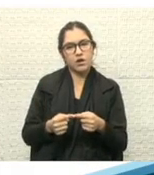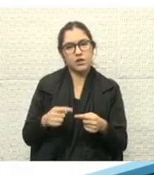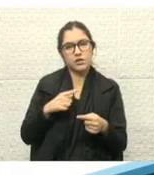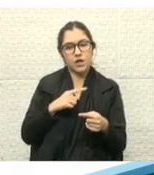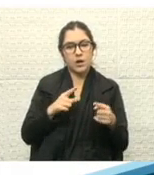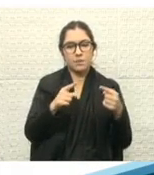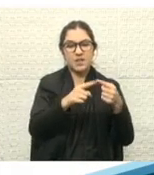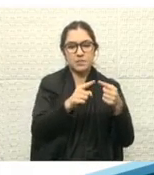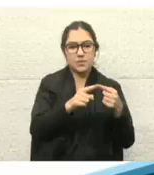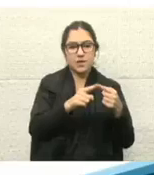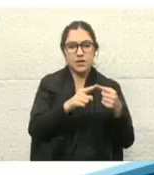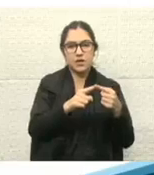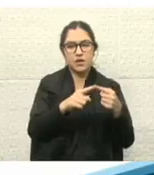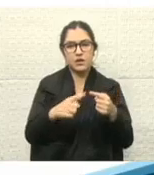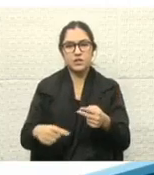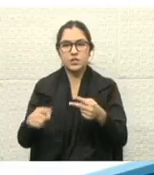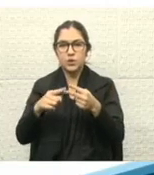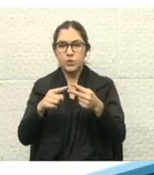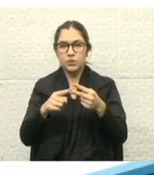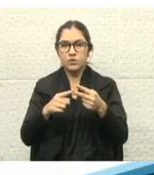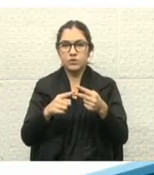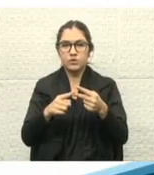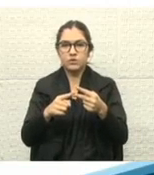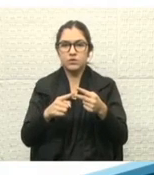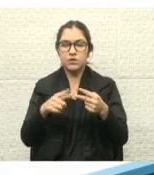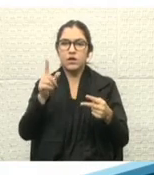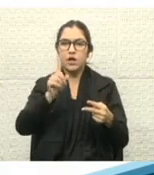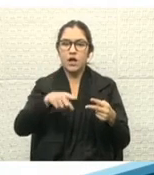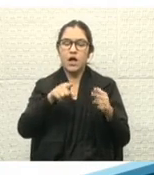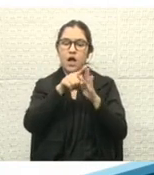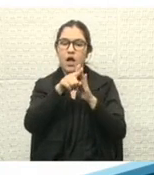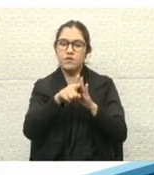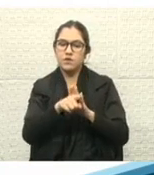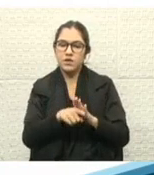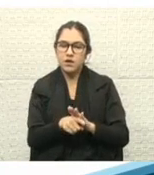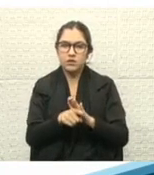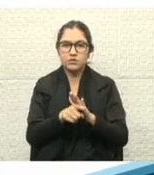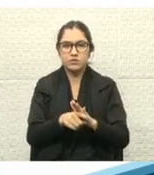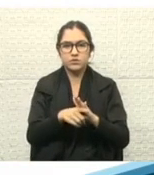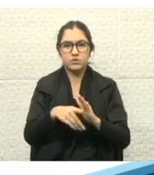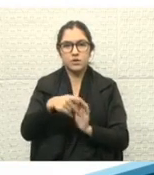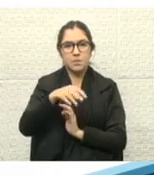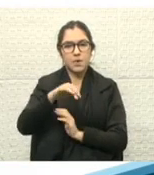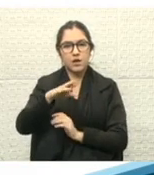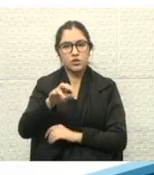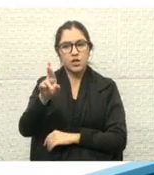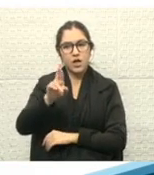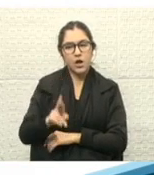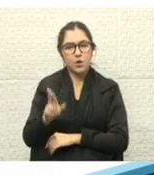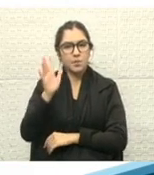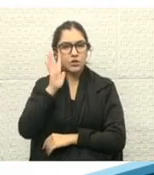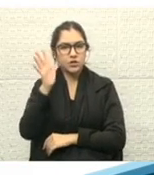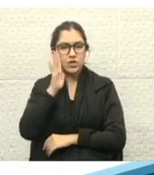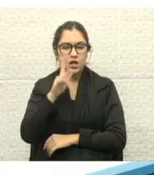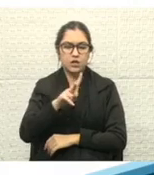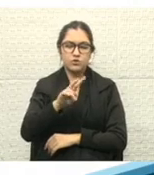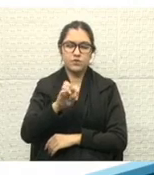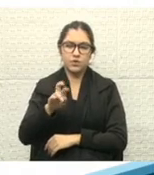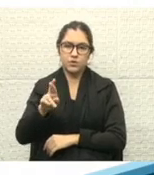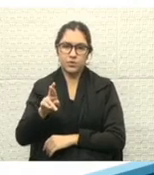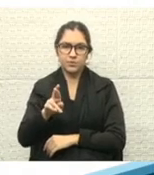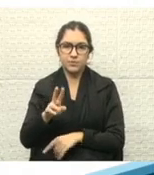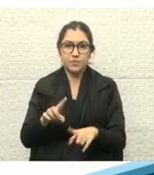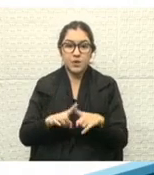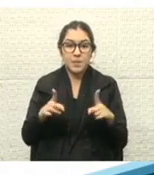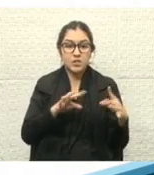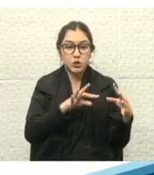da primeira componente, a segunda componente, serem avaliadas como as partes real e imaginária do vetor.